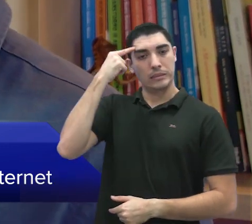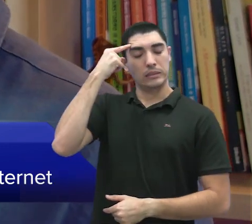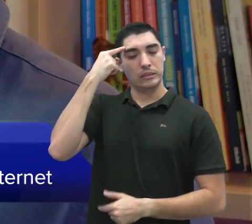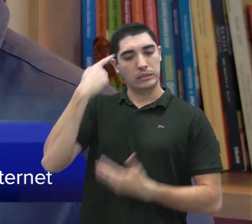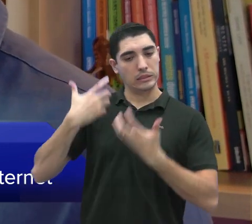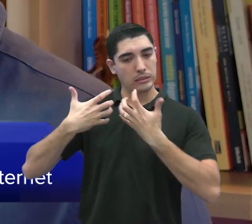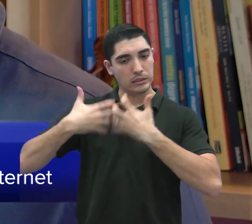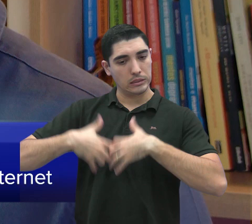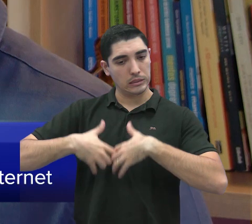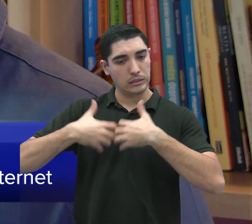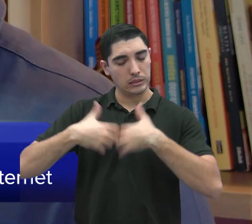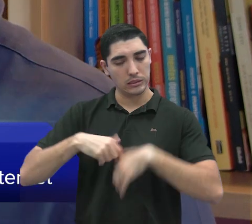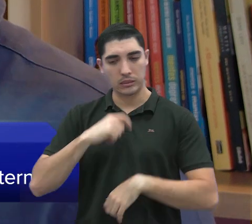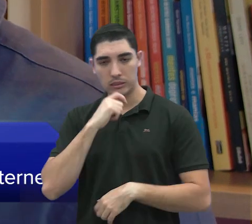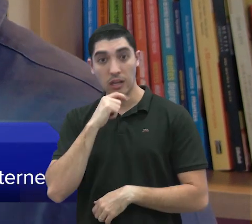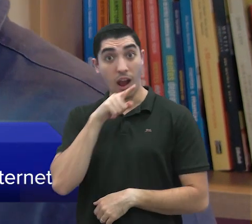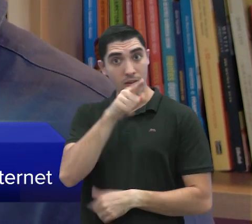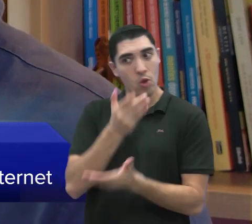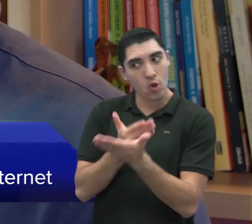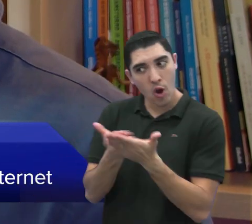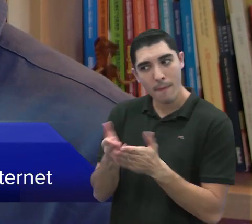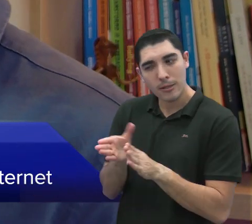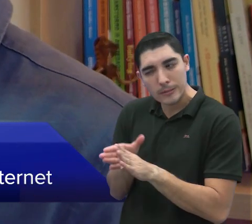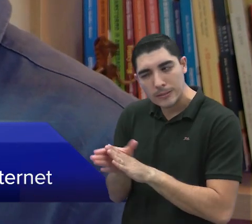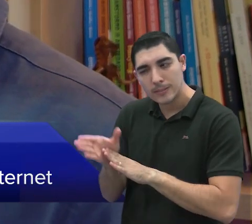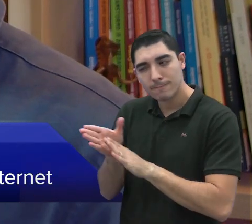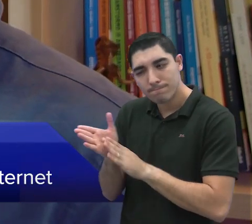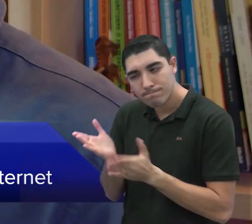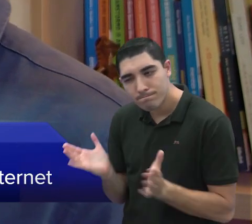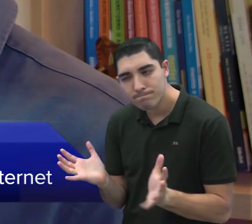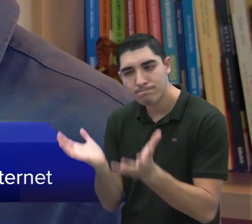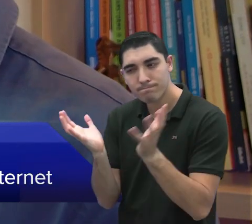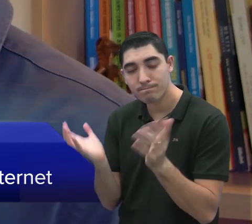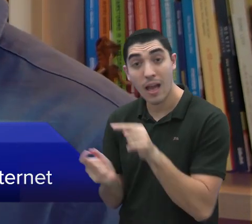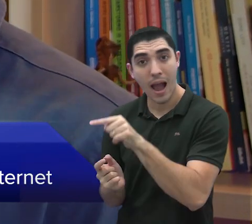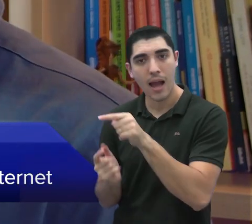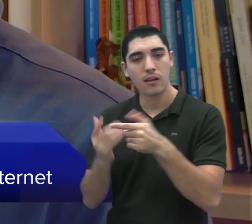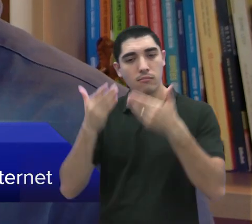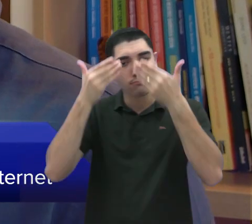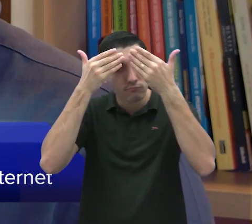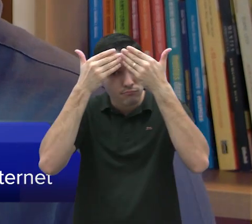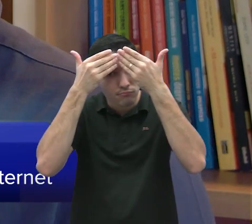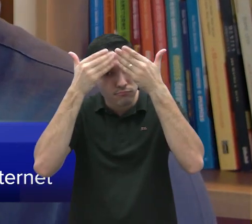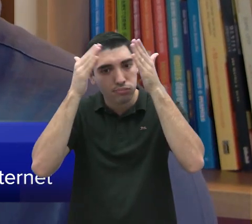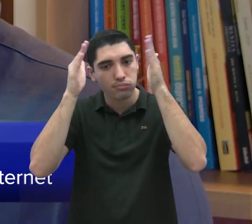sobre aquele determinado assunto, você vai abrir ali a caixa